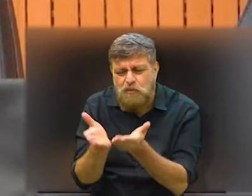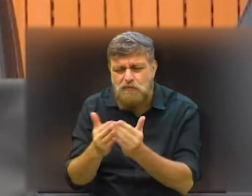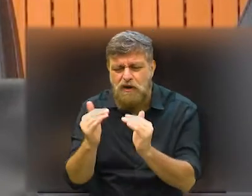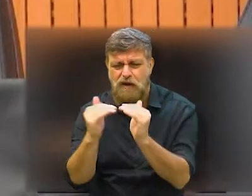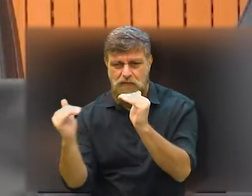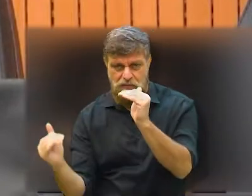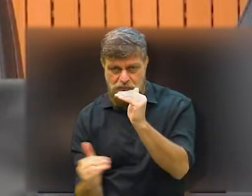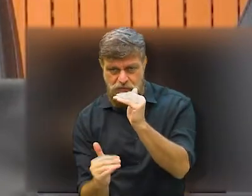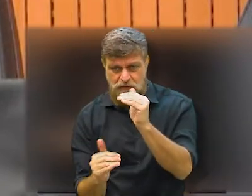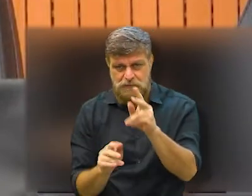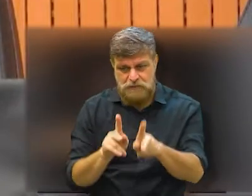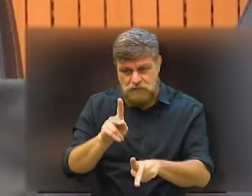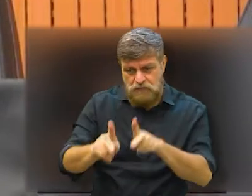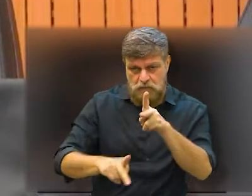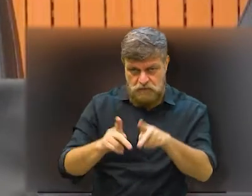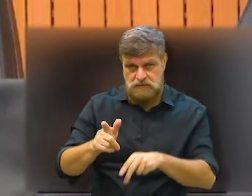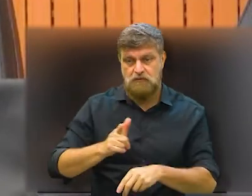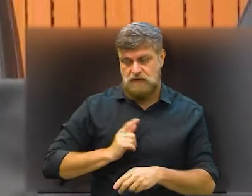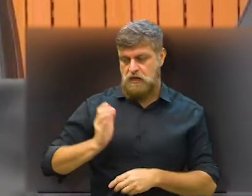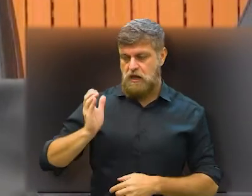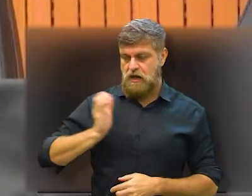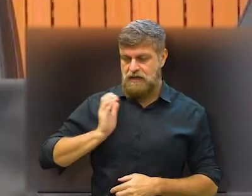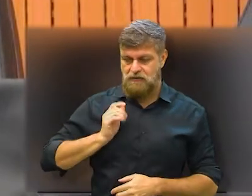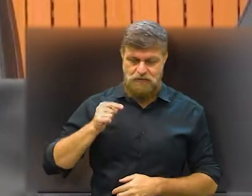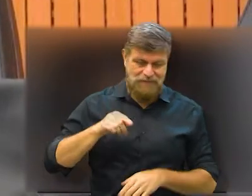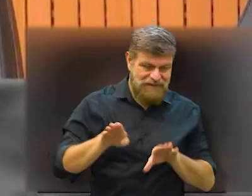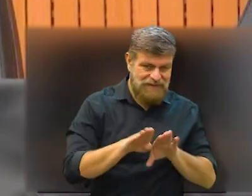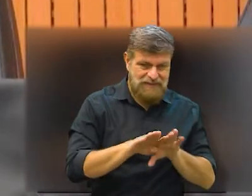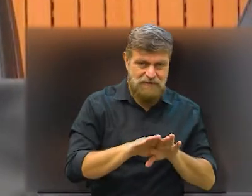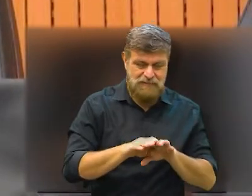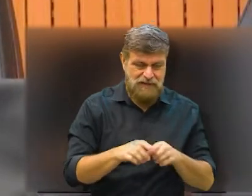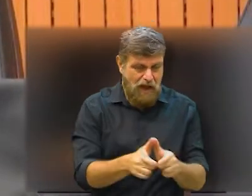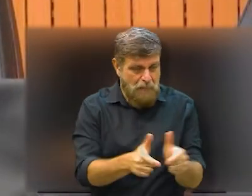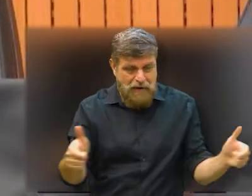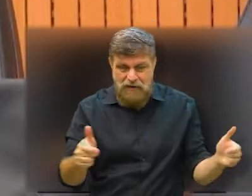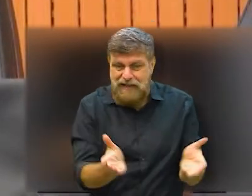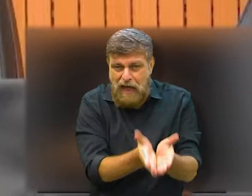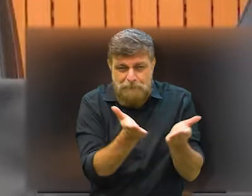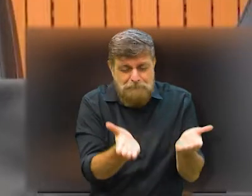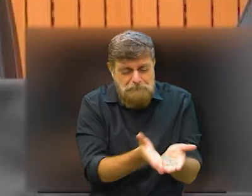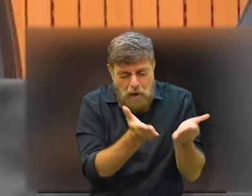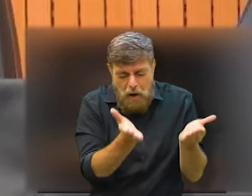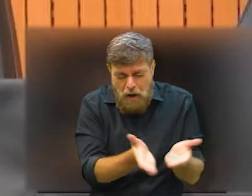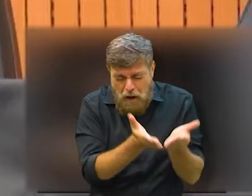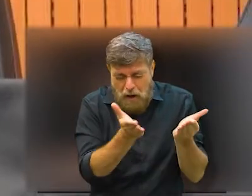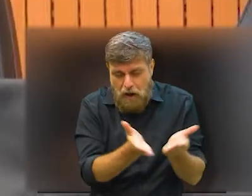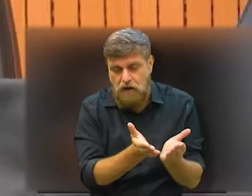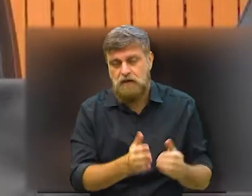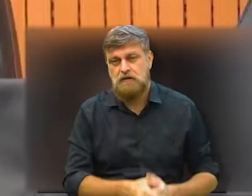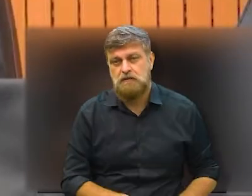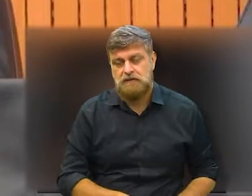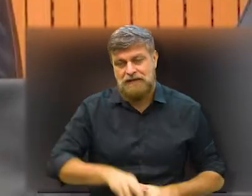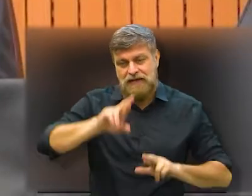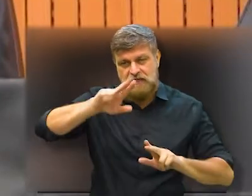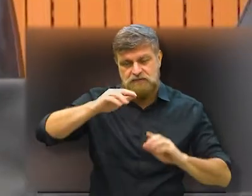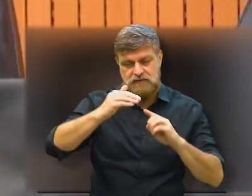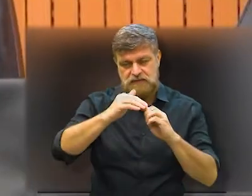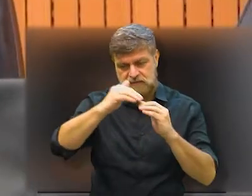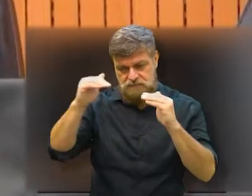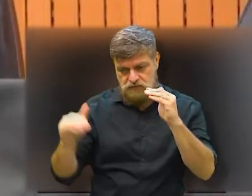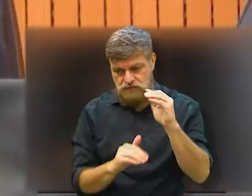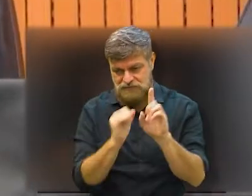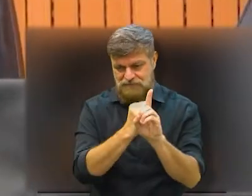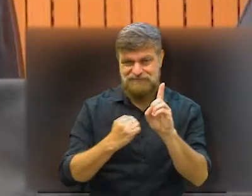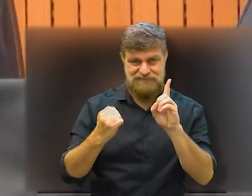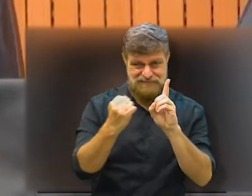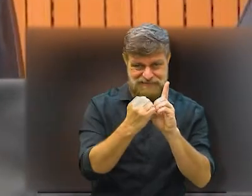carentes, nós temos uma população rica ao lado de uma população muito carente. E essa diferença